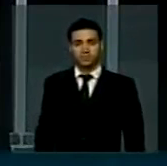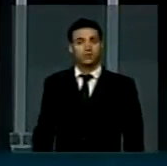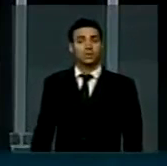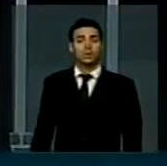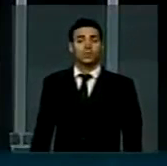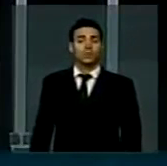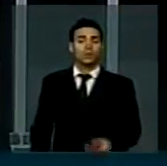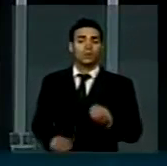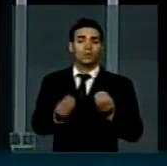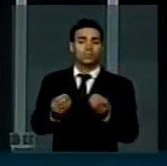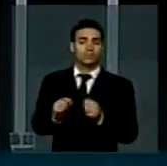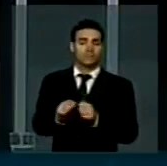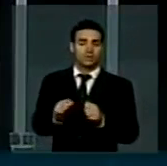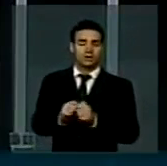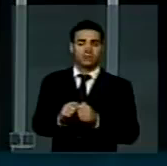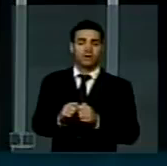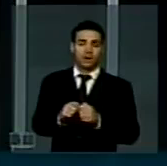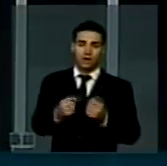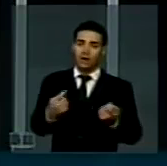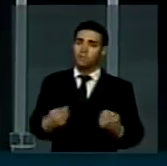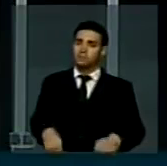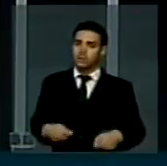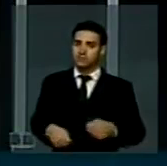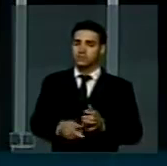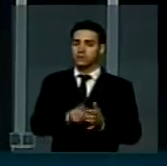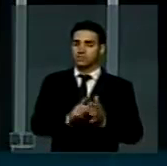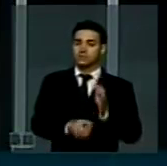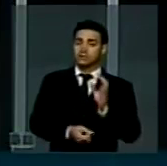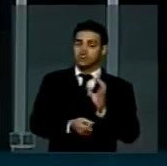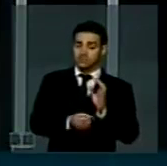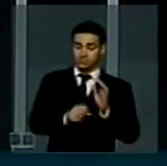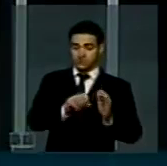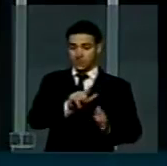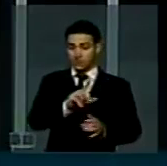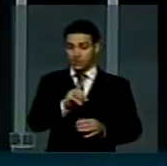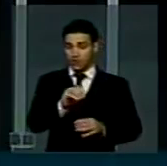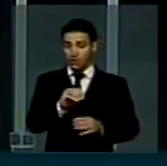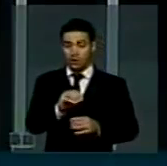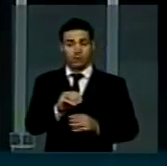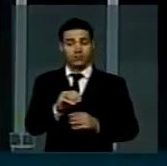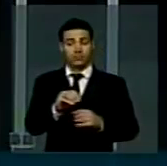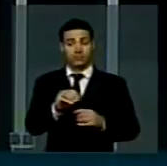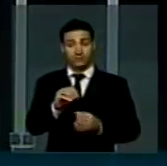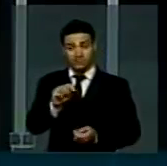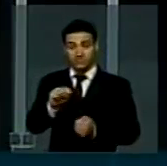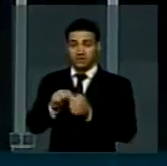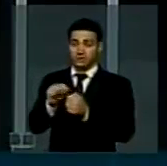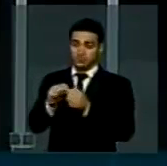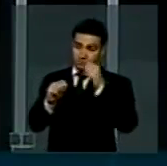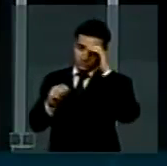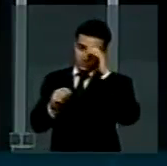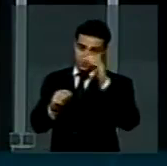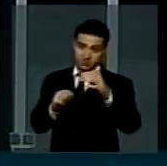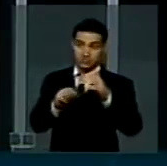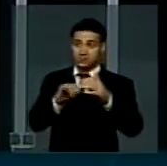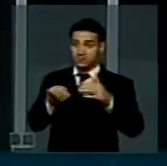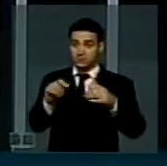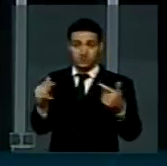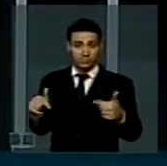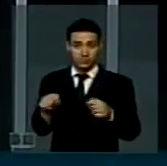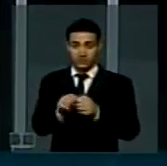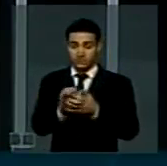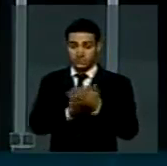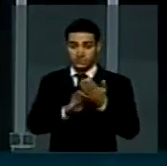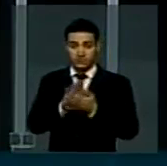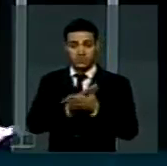do quê? Necessariamente da implementação do orçamento. Se o orçamento não é implementado pelos convenientes, na parte